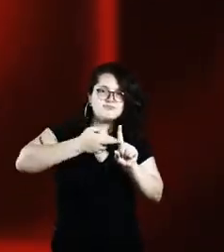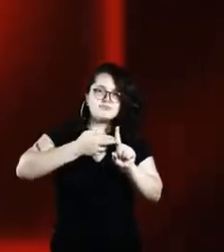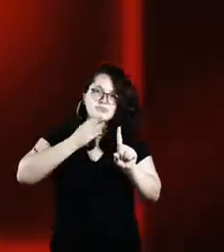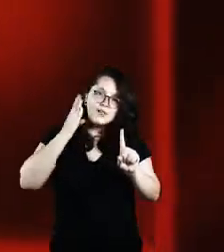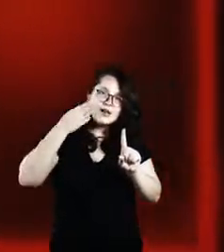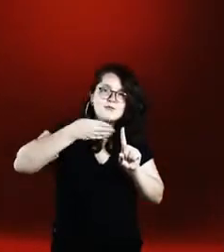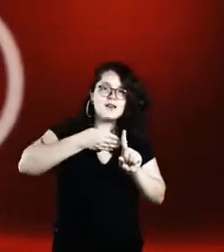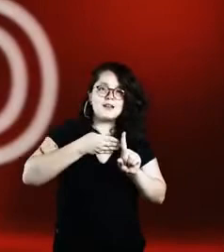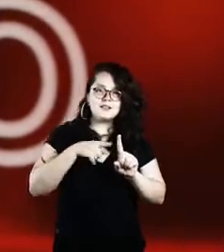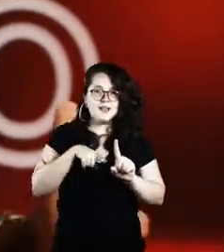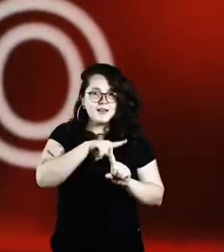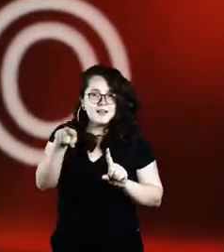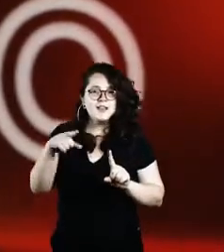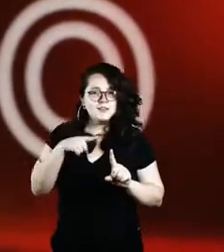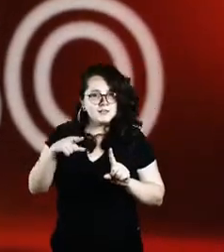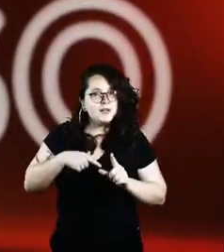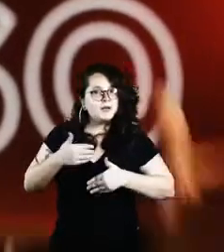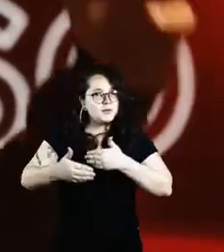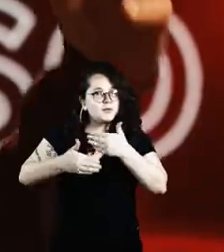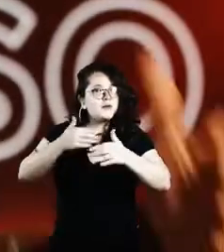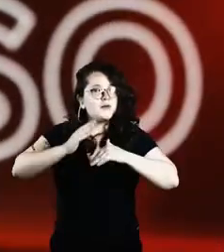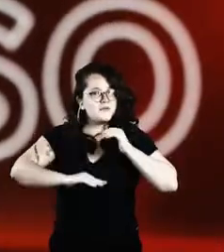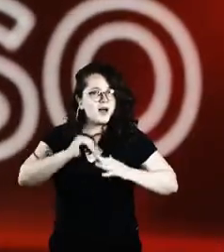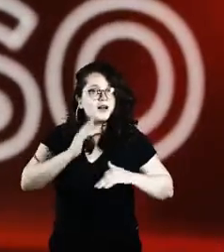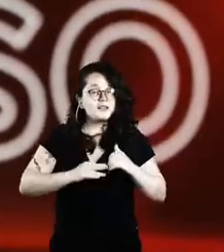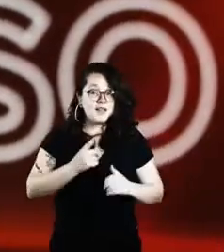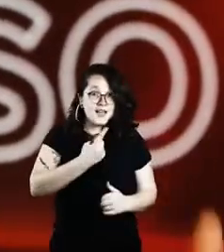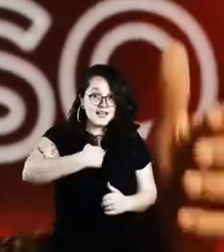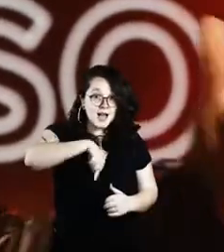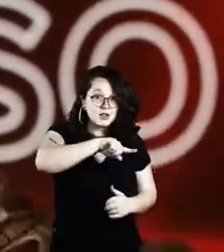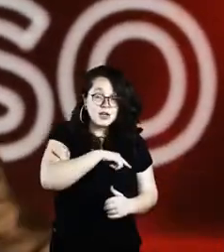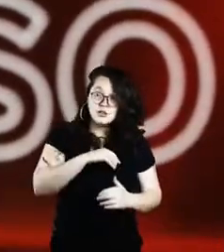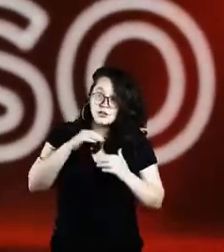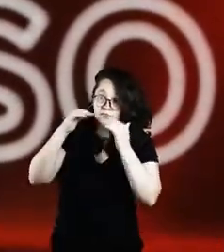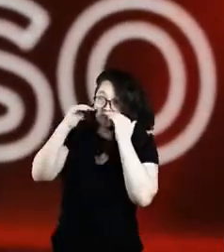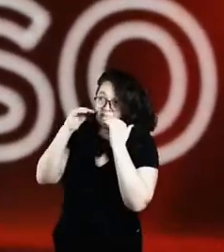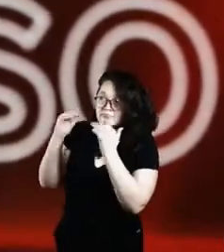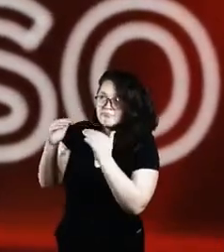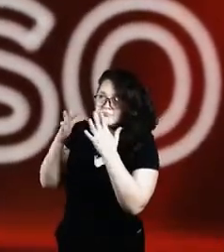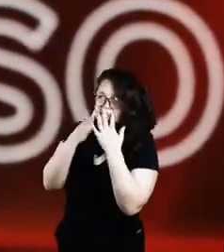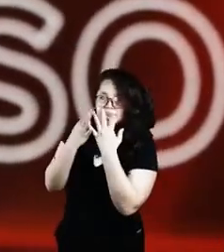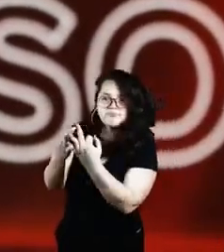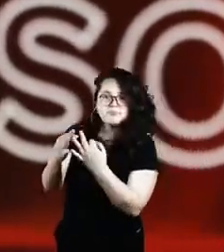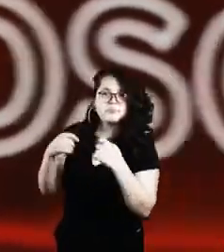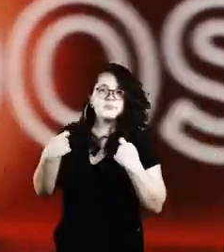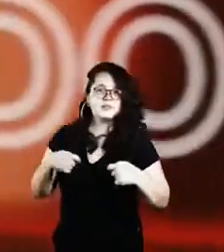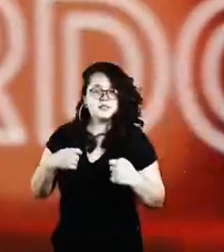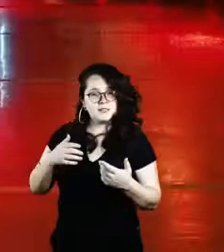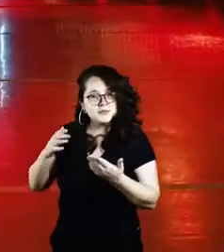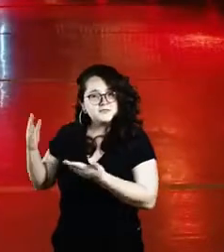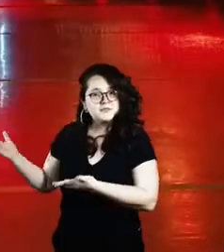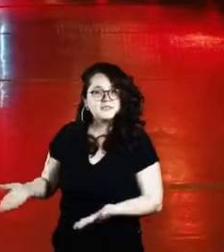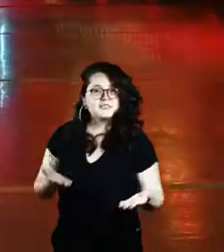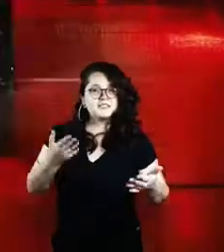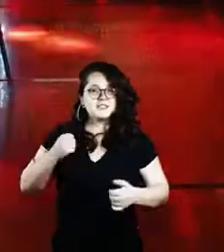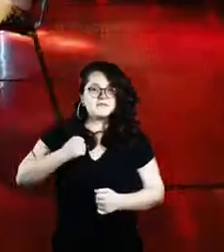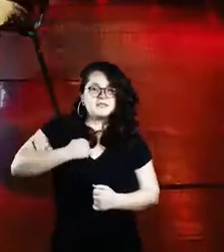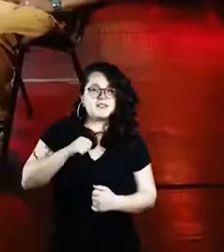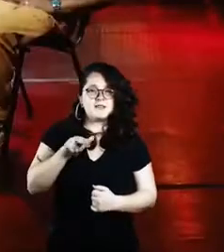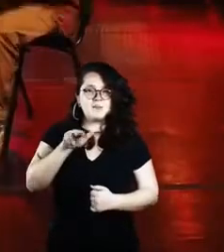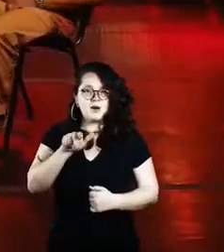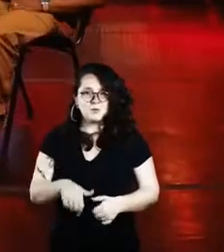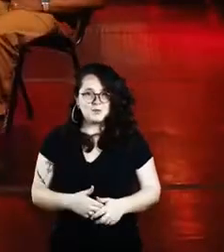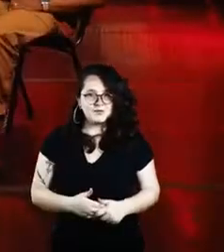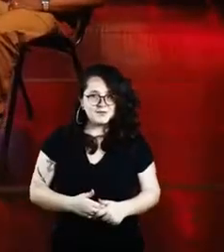muito a contribuir ainda. E é importante para que a gente escute, para que a gente valorize os nossos irmãos. Bem-vindos, meus irmãos!